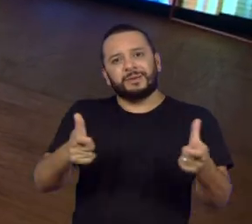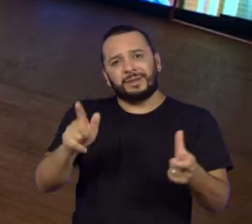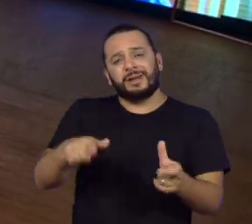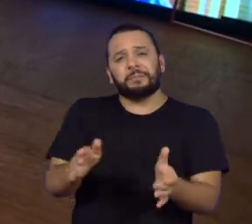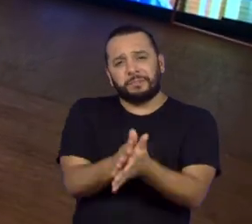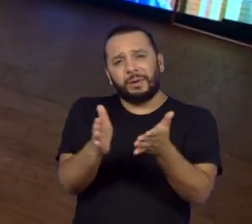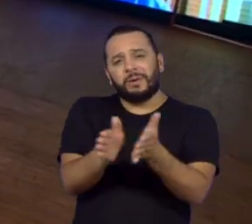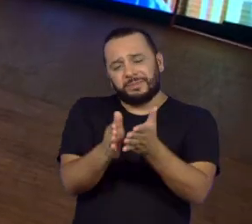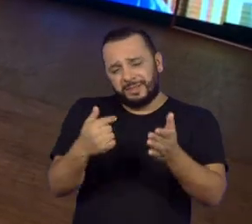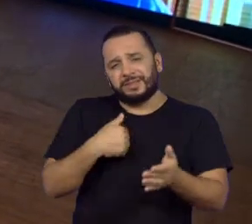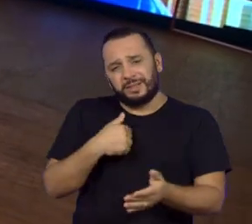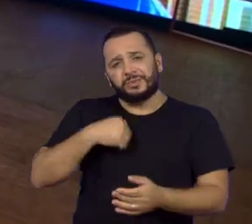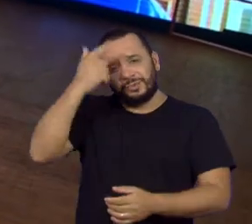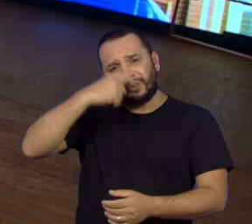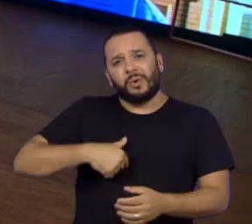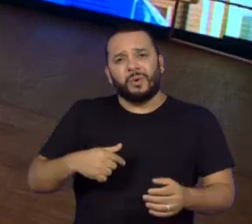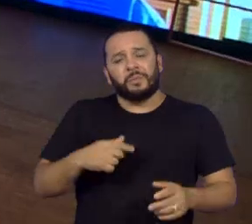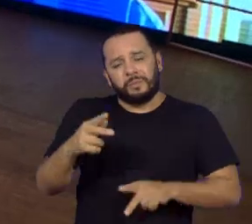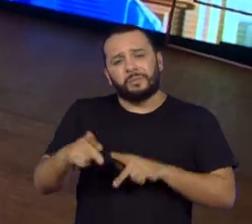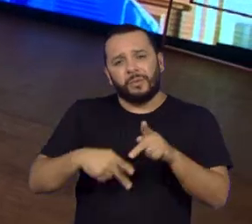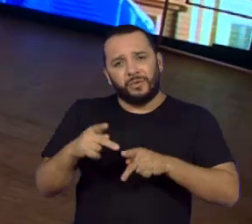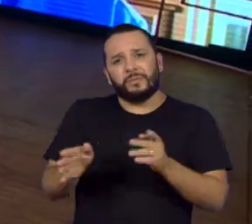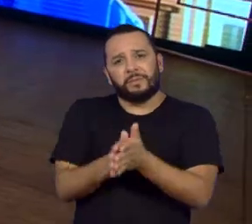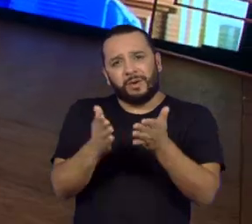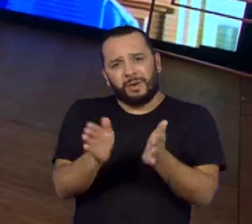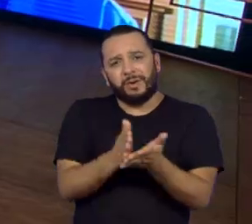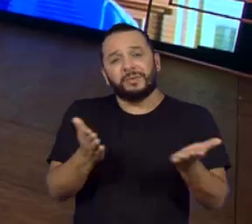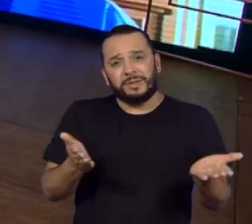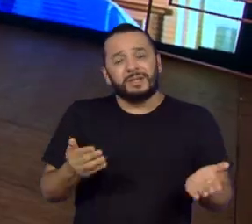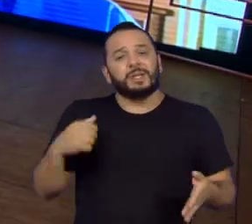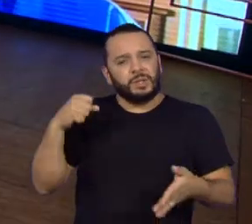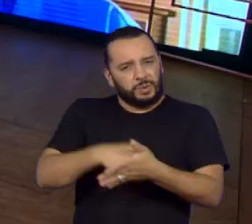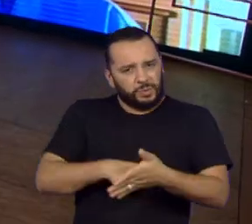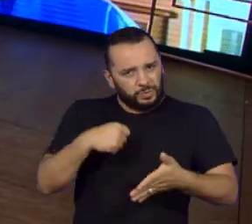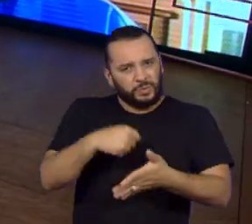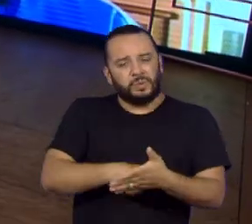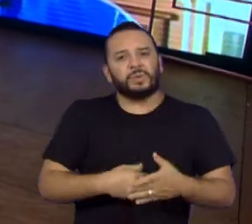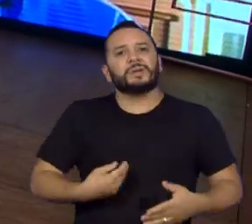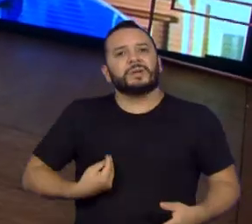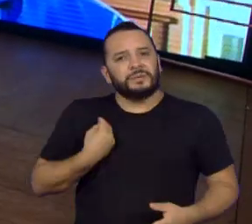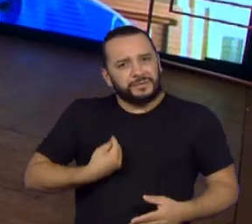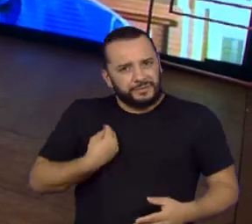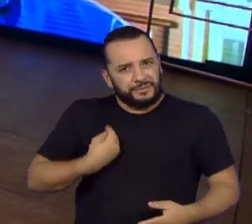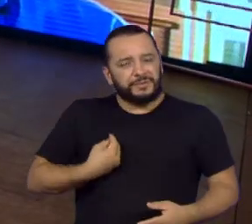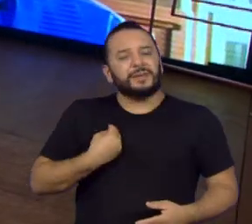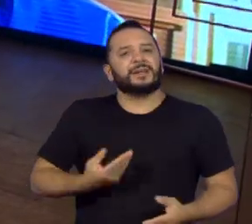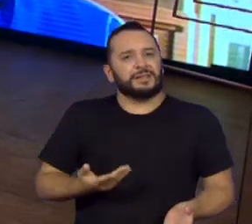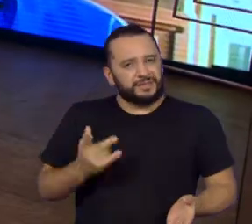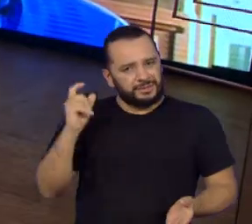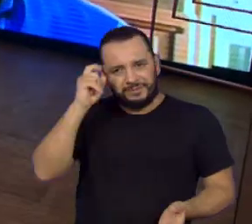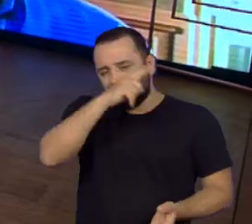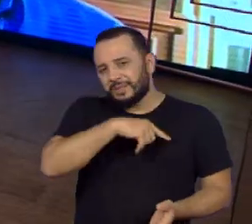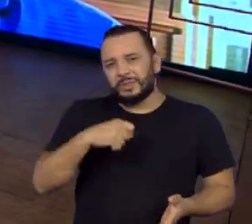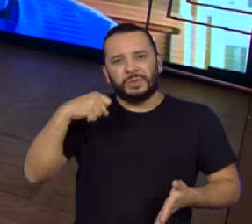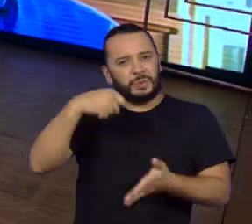eu fiz parte desse povo pobre. E a luta para sobreviver nesse mundo pobre,